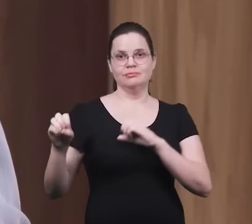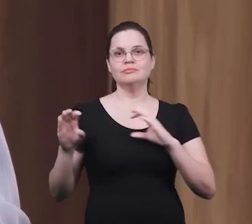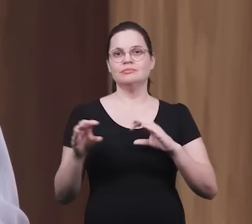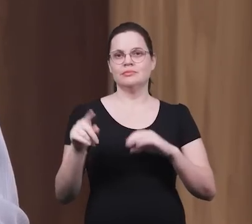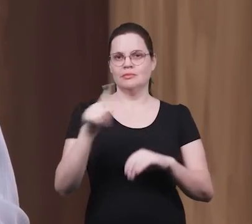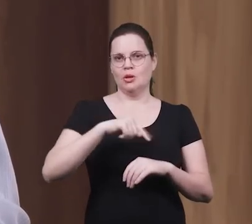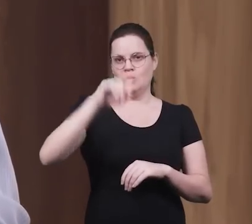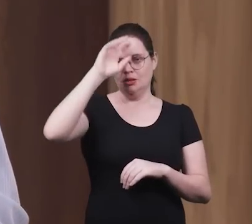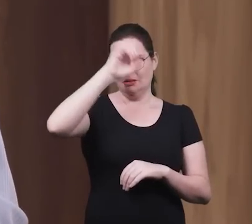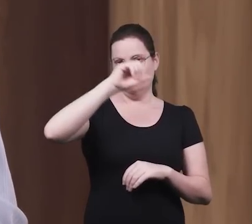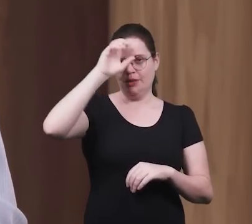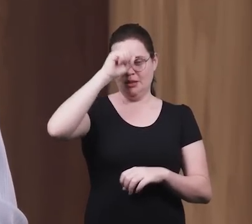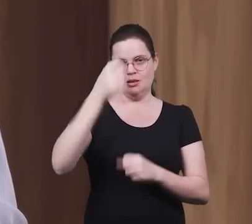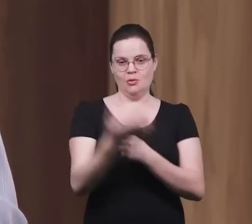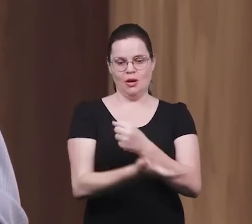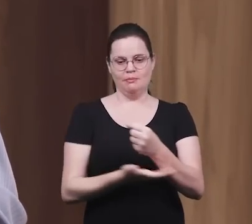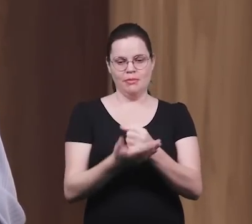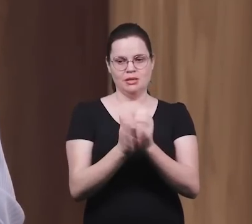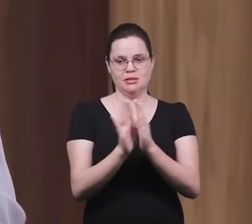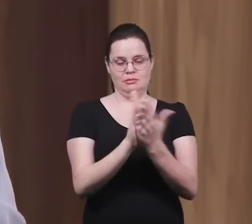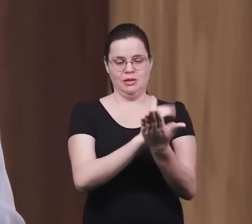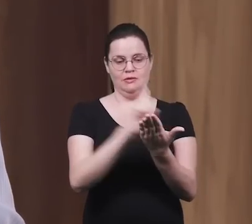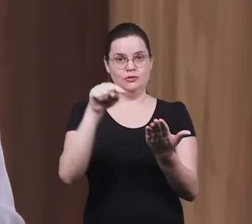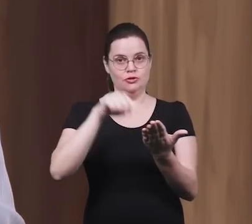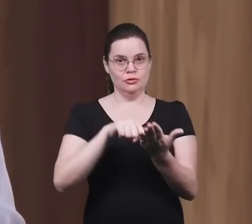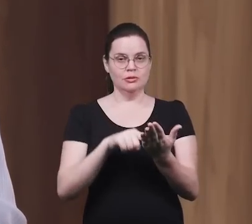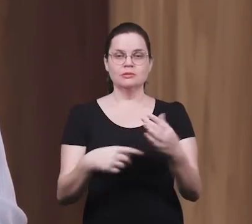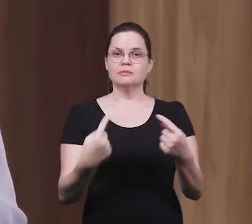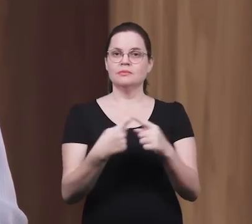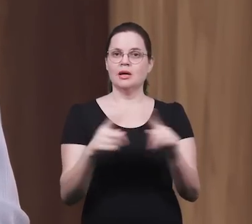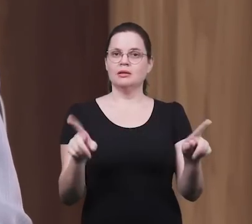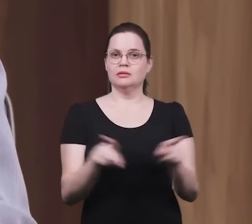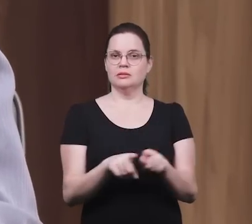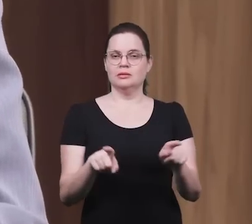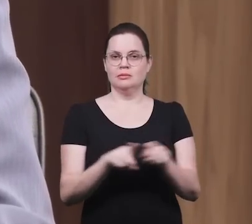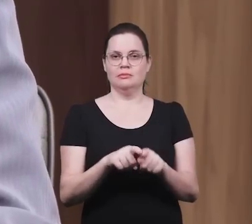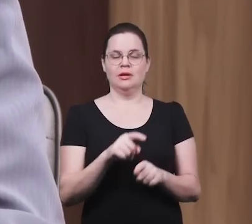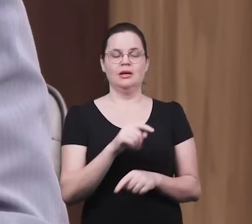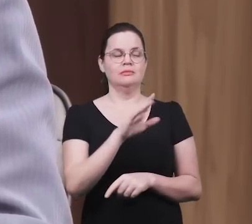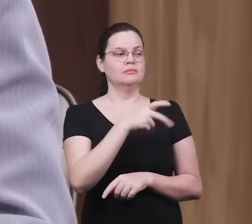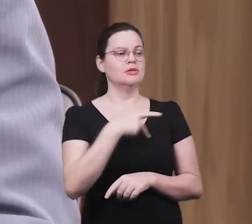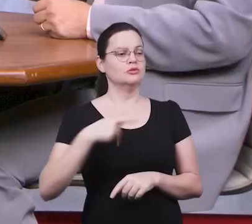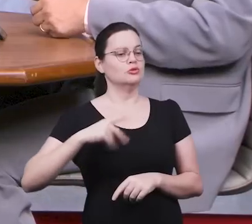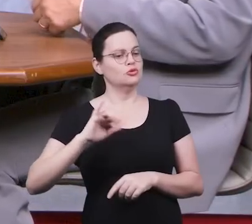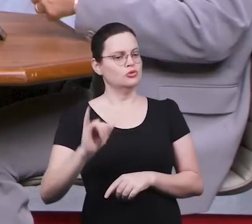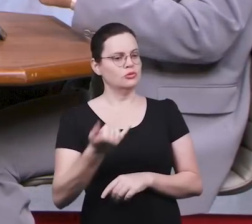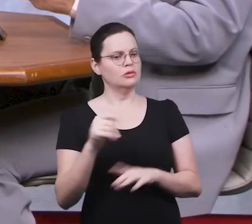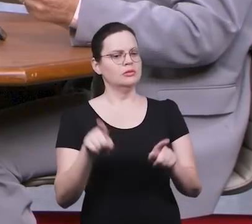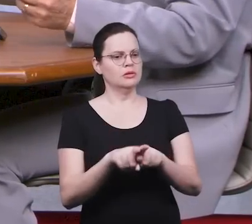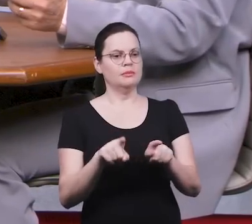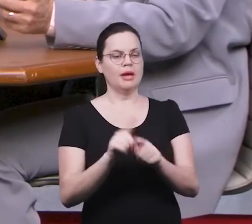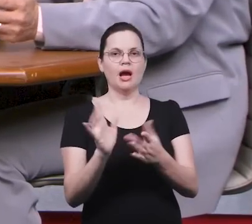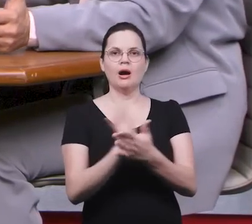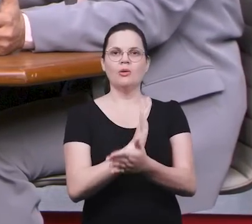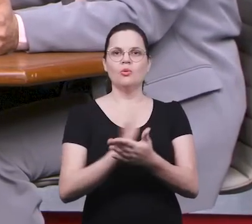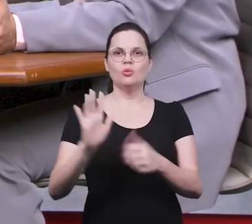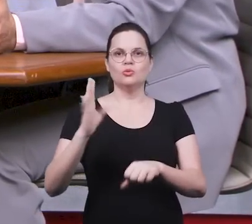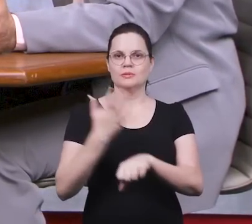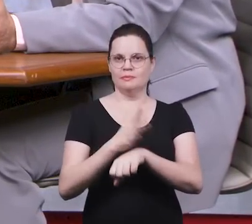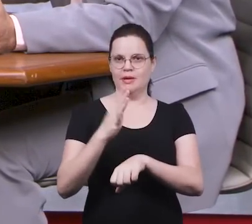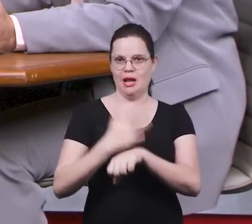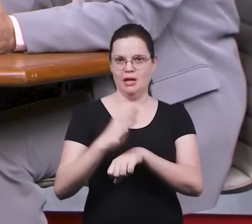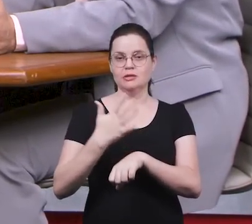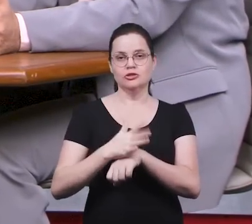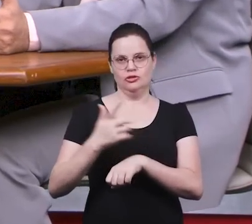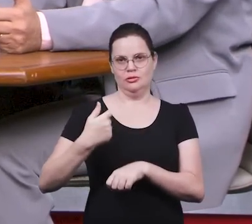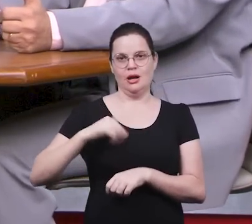aprendizado bíblico primeiramente, a palavra viva de Deus, mas também, Pastor João, nós trazemos alguns casos práticos.